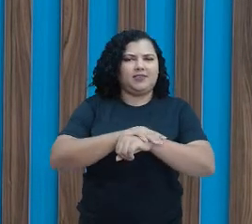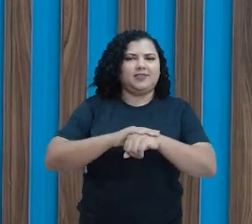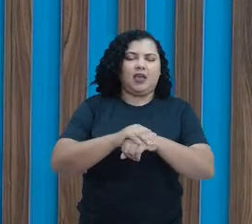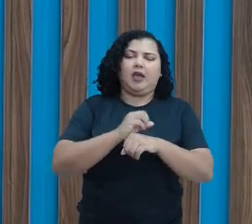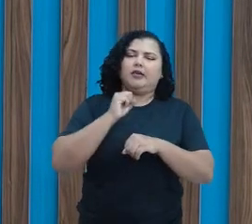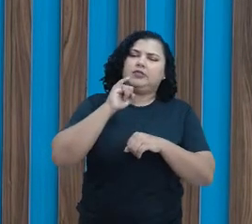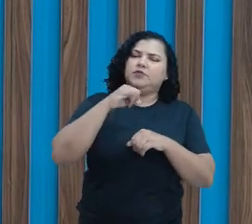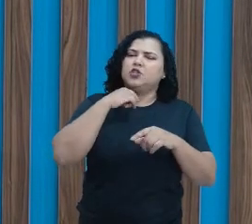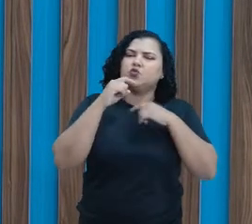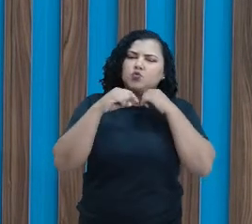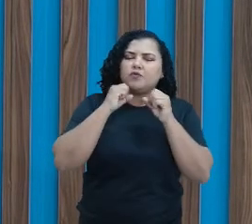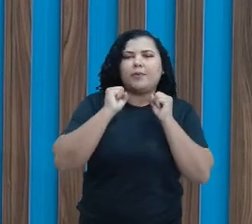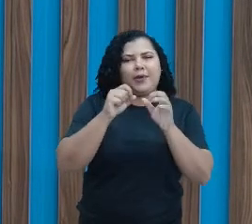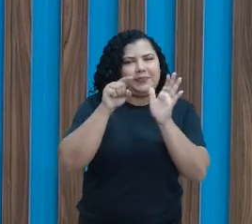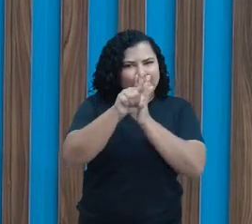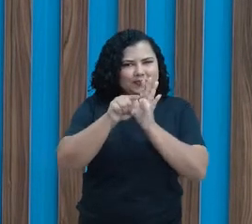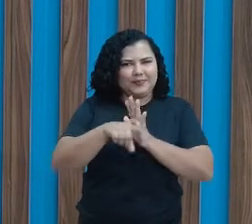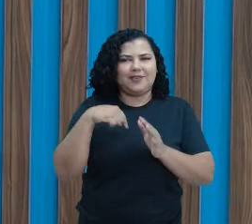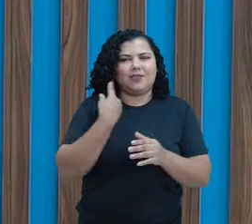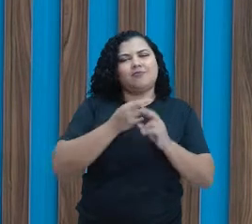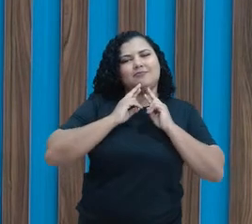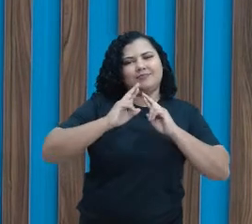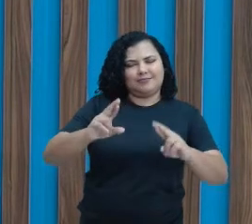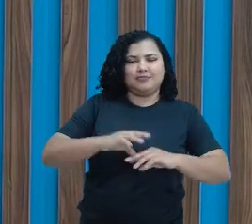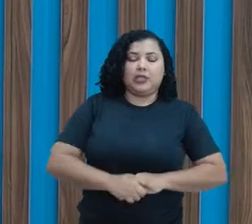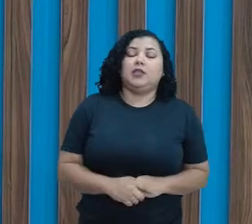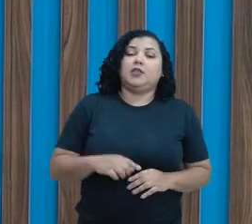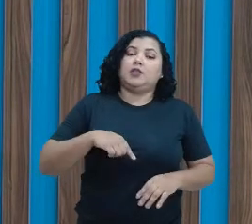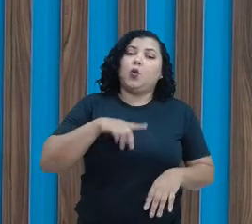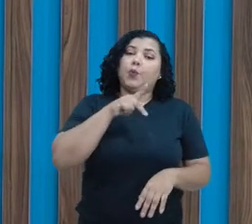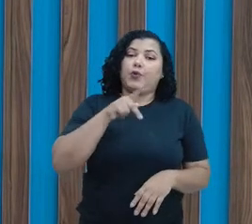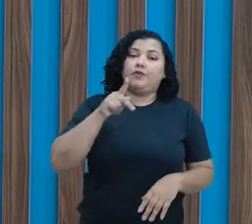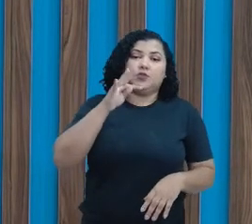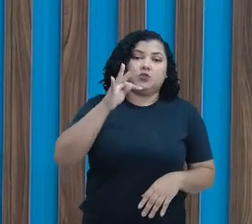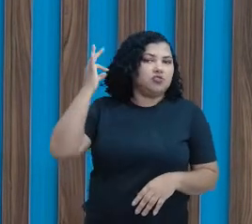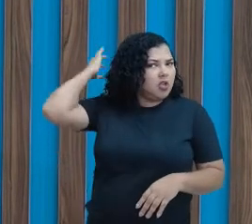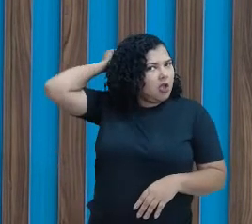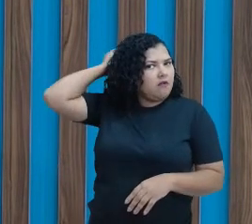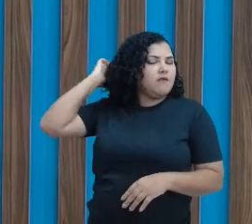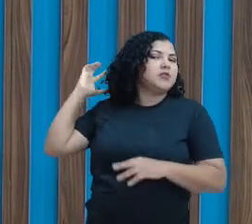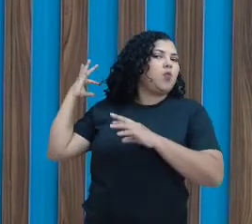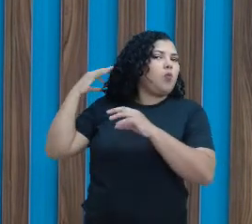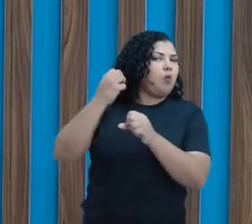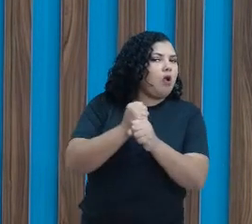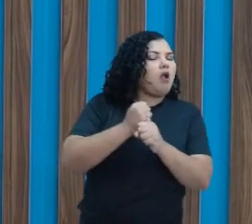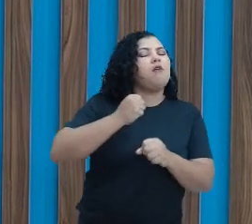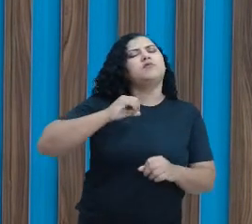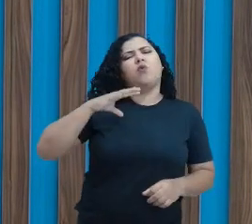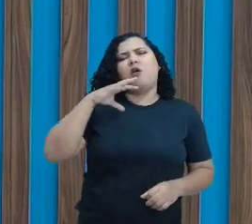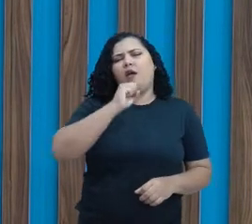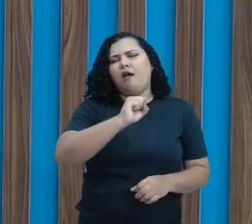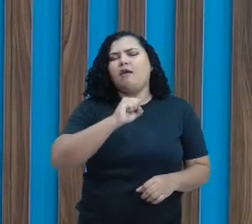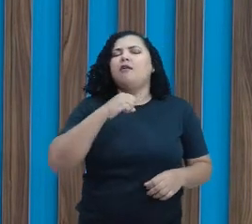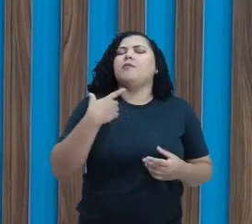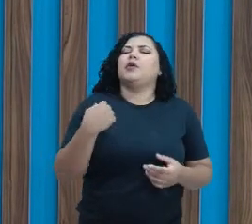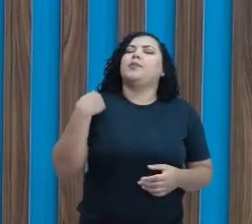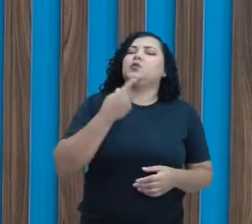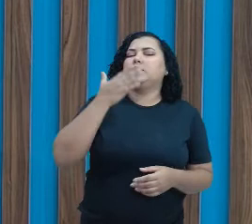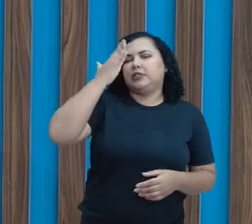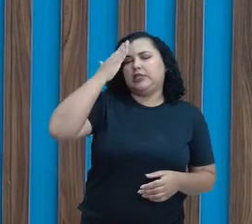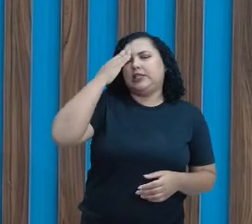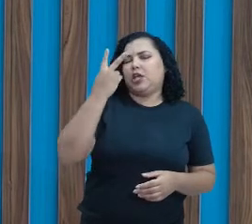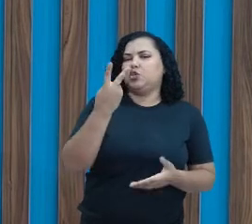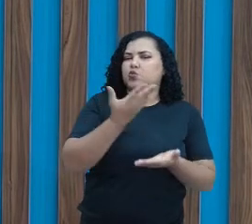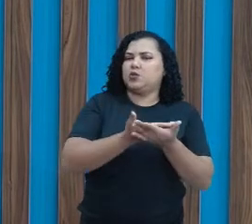vocês. Tomando aí o gancho da aula, Tiago vai fazer uma breve revisão para a gente pegar aí as 2 últimas aulas. Eu tenho certeza que você seguiu a dica de